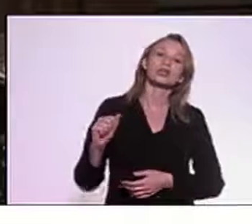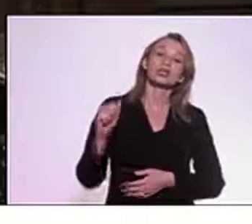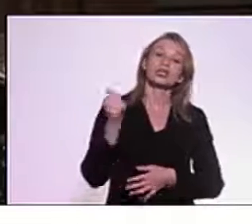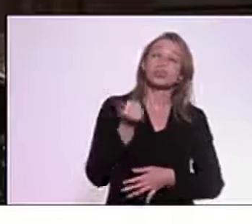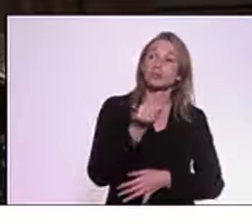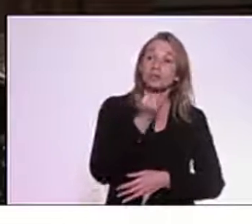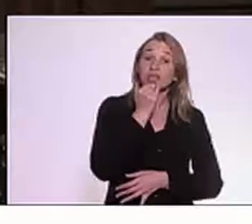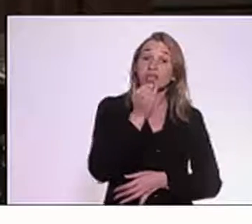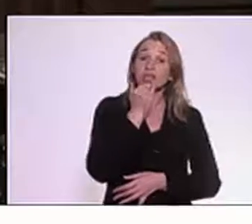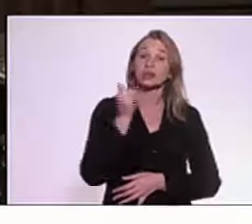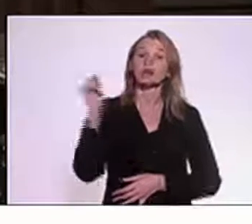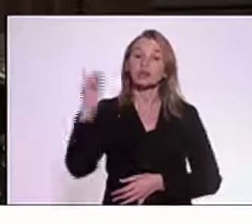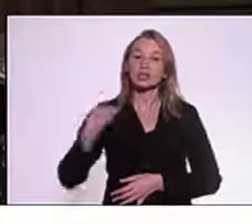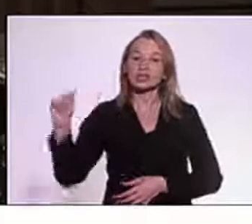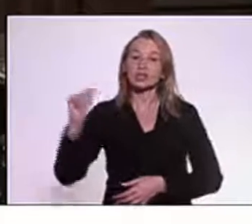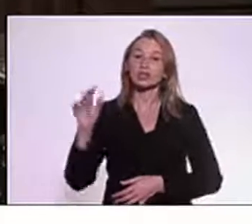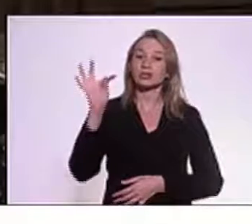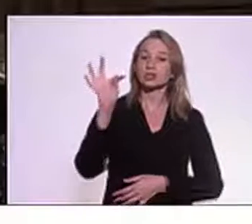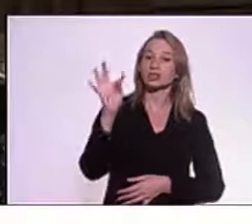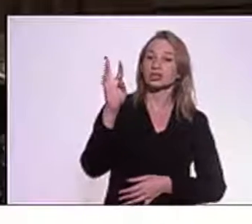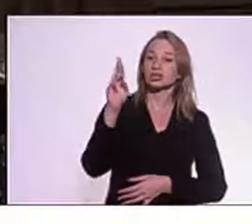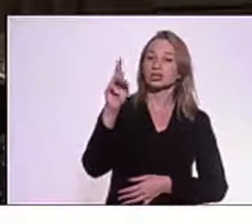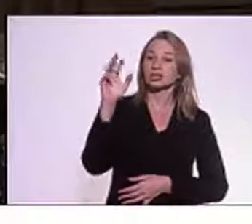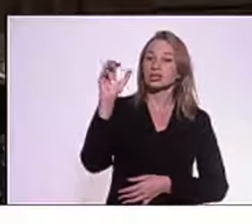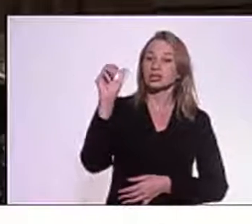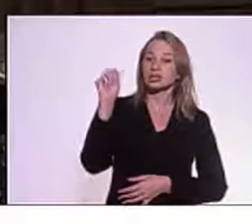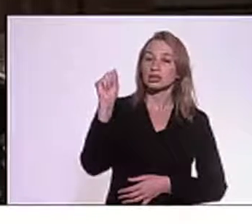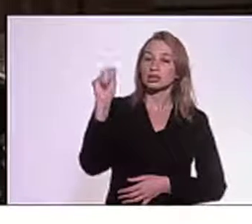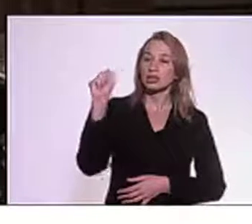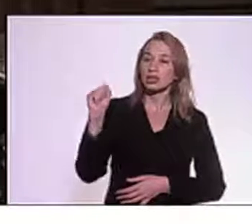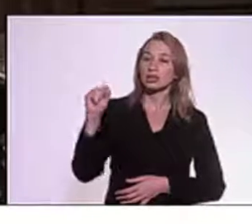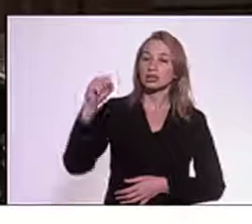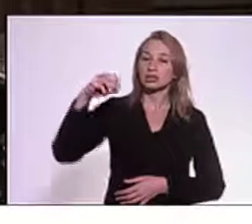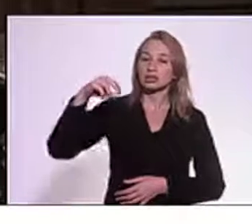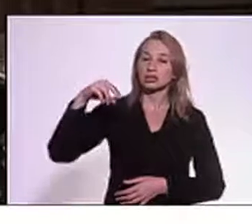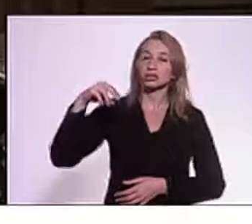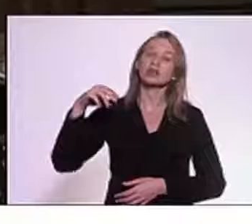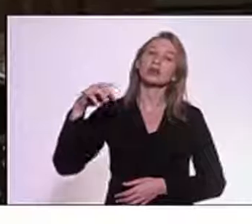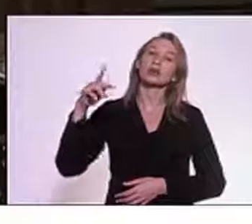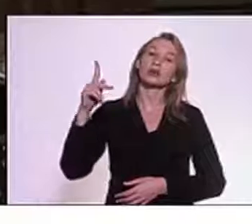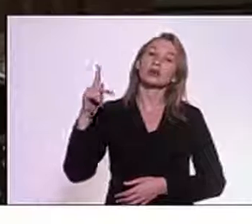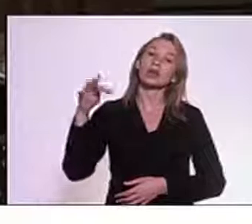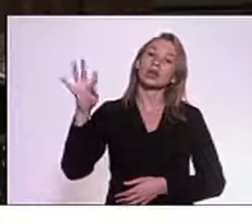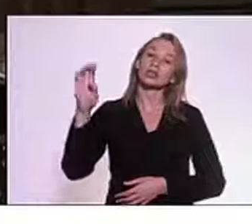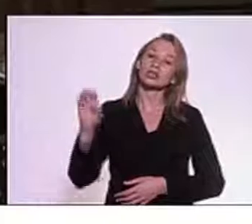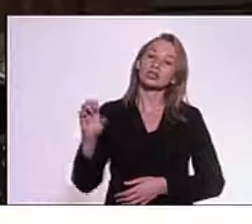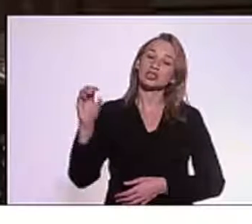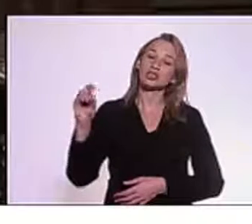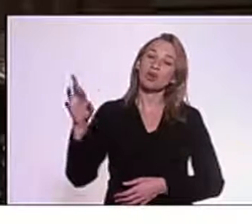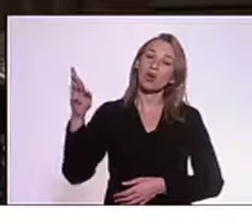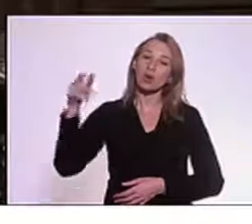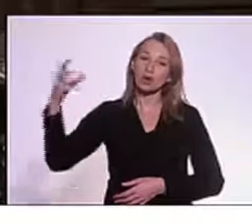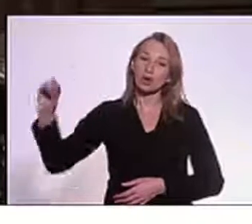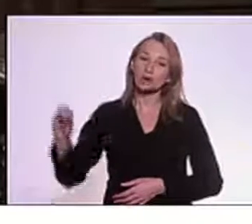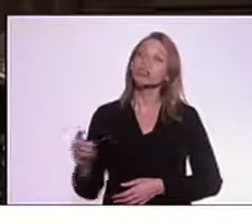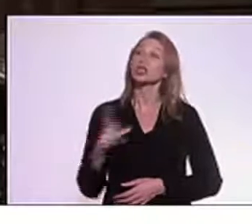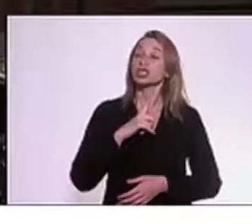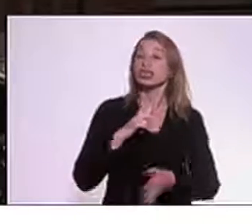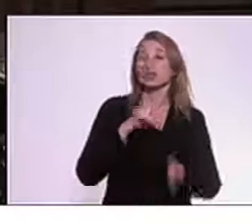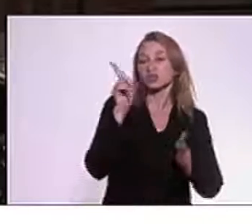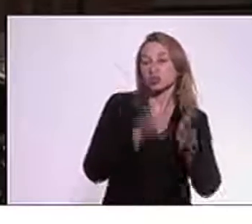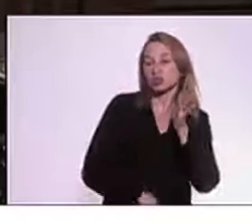Transplantes de Órgãos nos diz, inclusive, que houve uma redução, por exemplo, no transplante